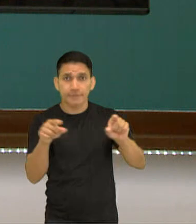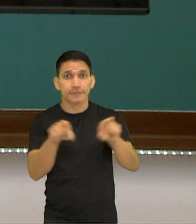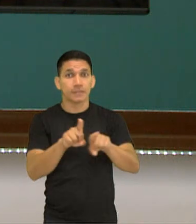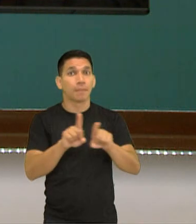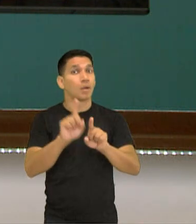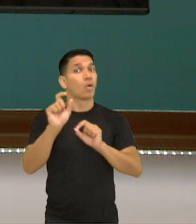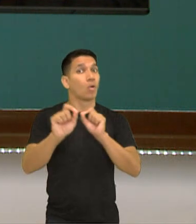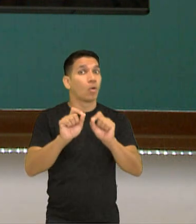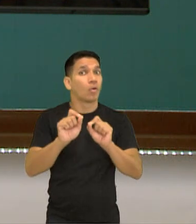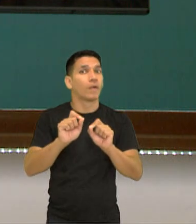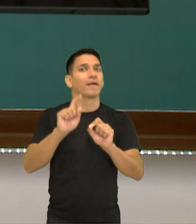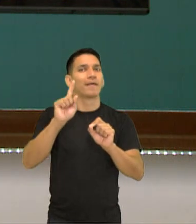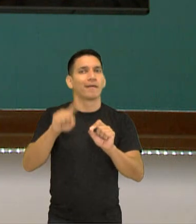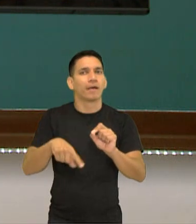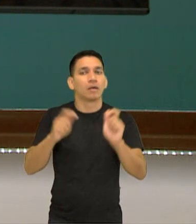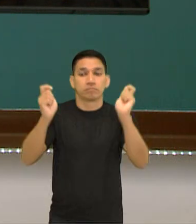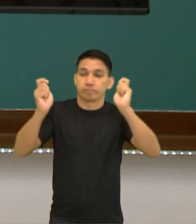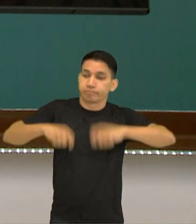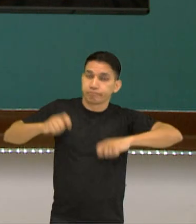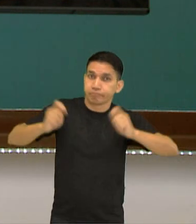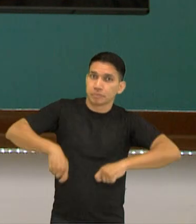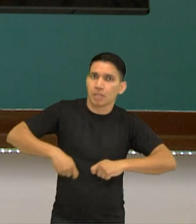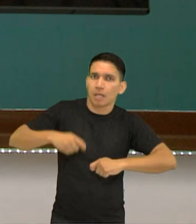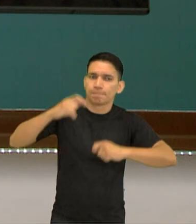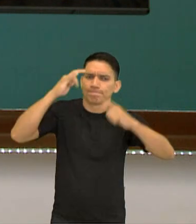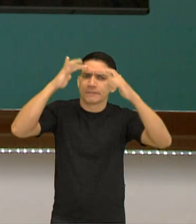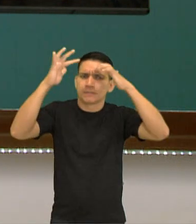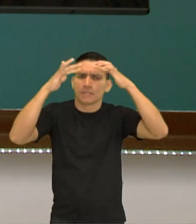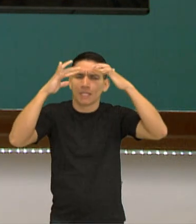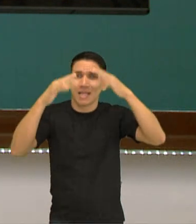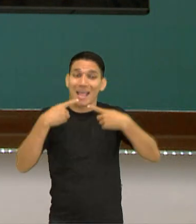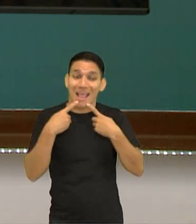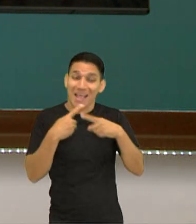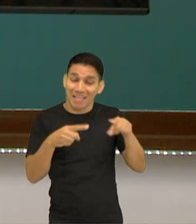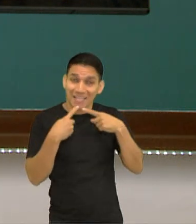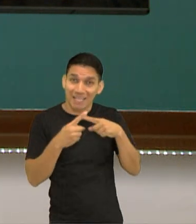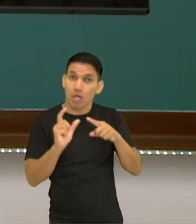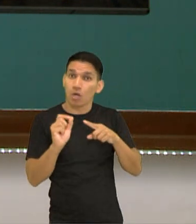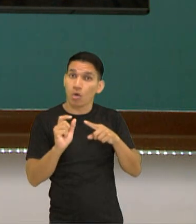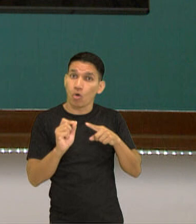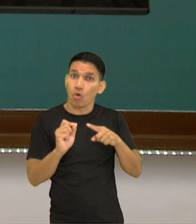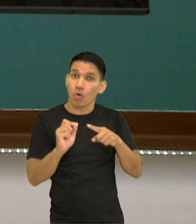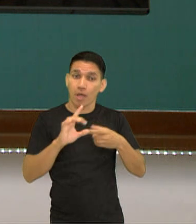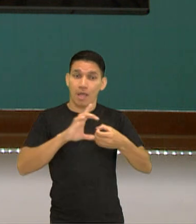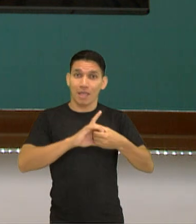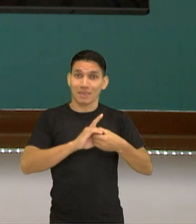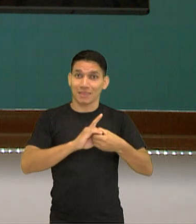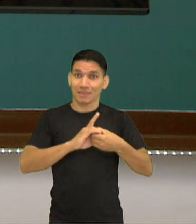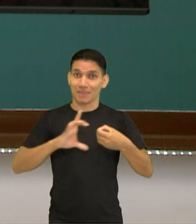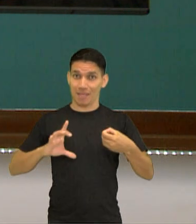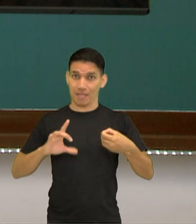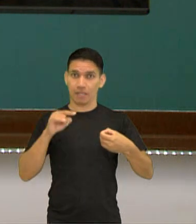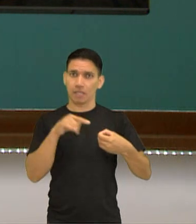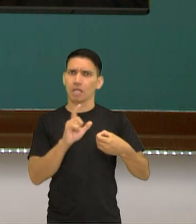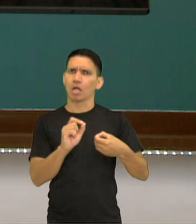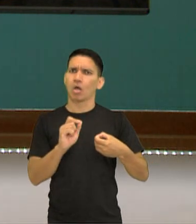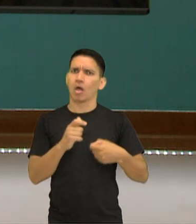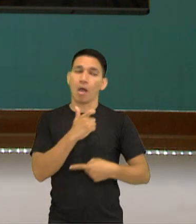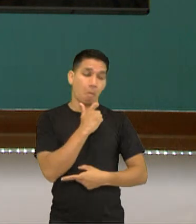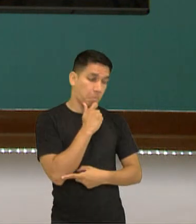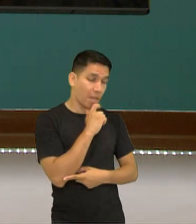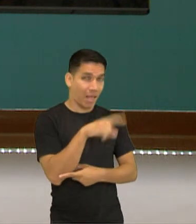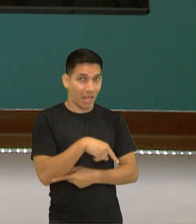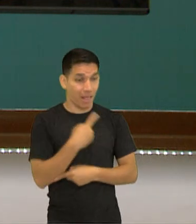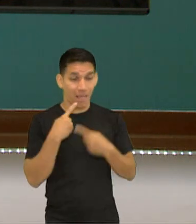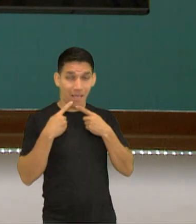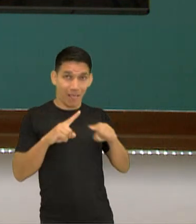a possibilidade de se pensar uma crítica à democracia, tá? Então, Platão é um grande crítico da democracia. Para